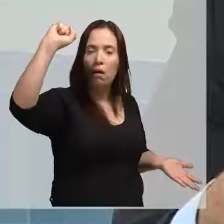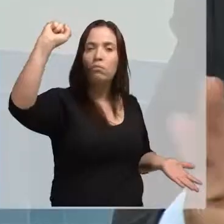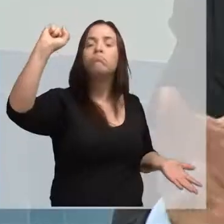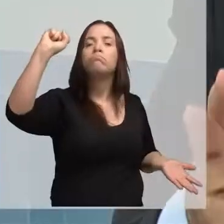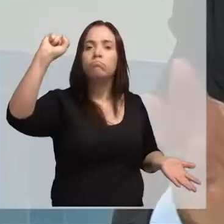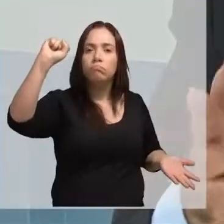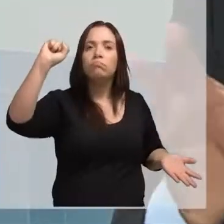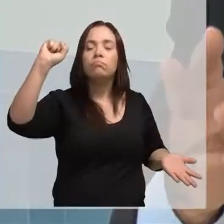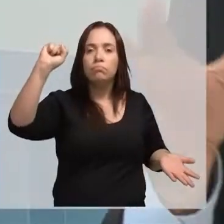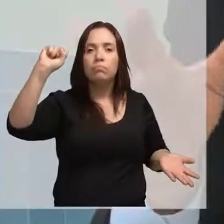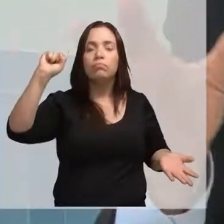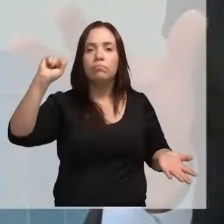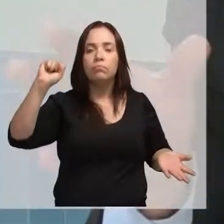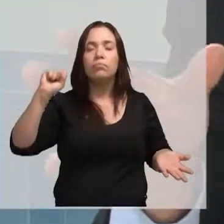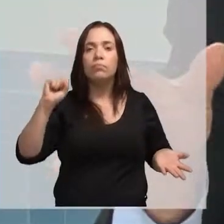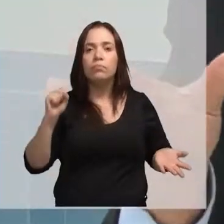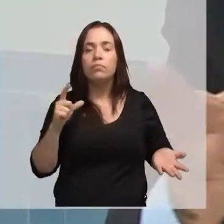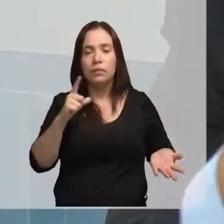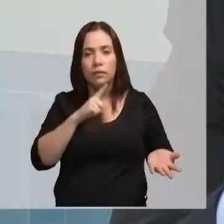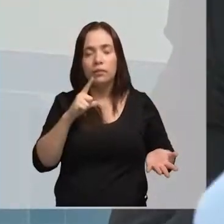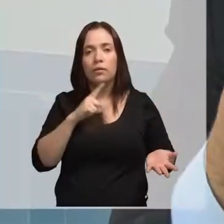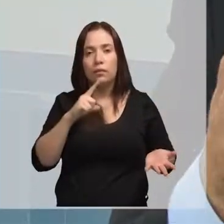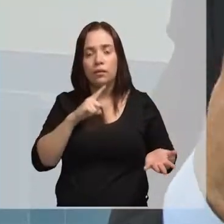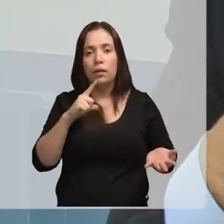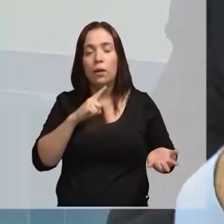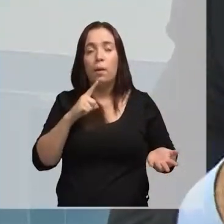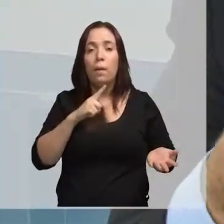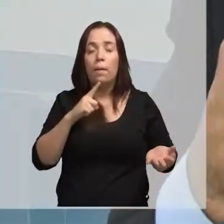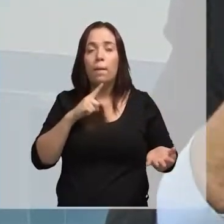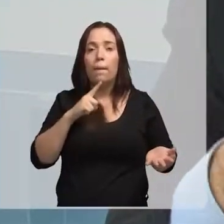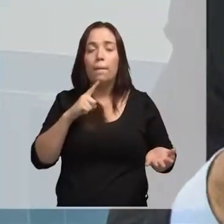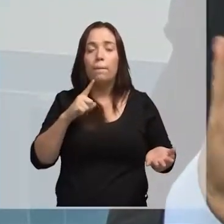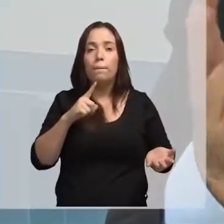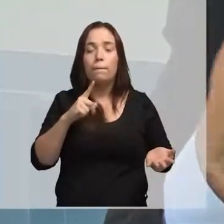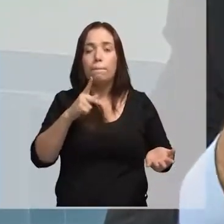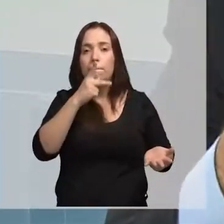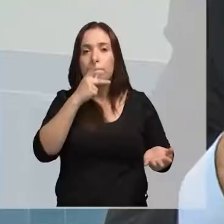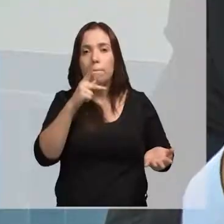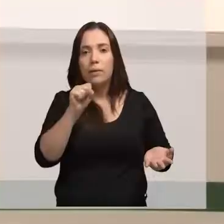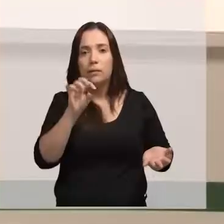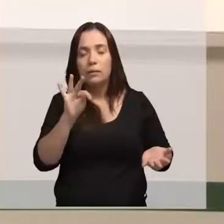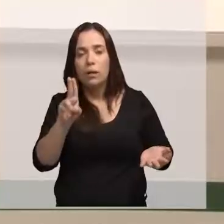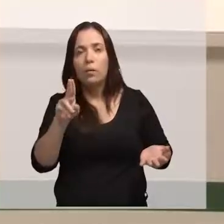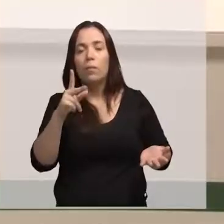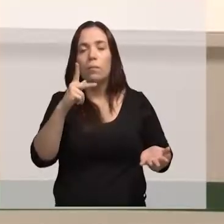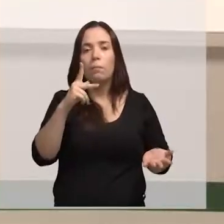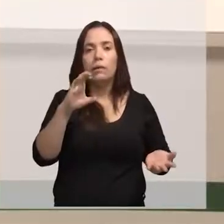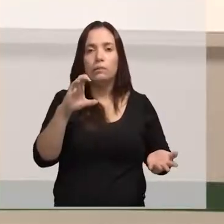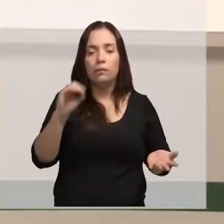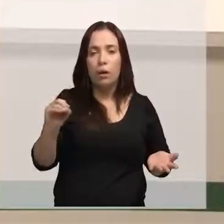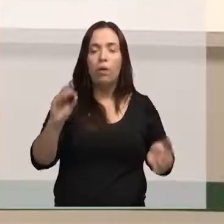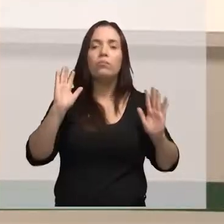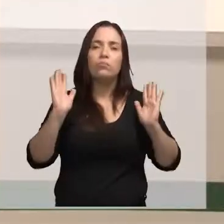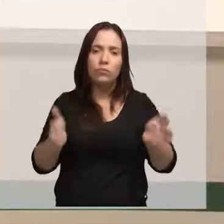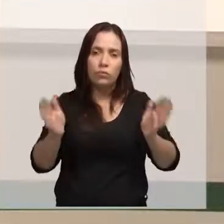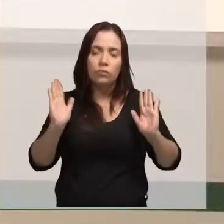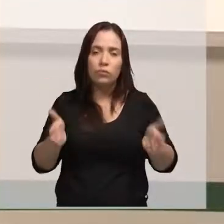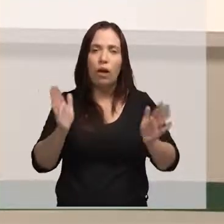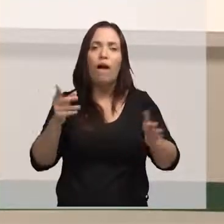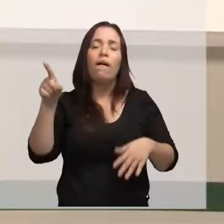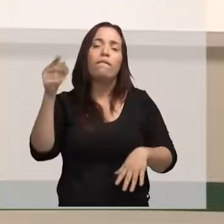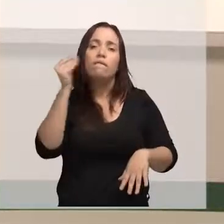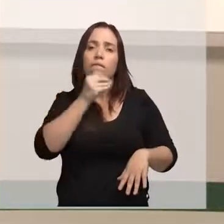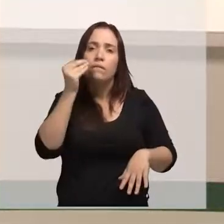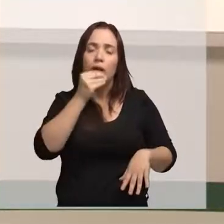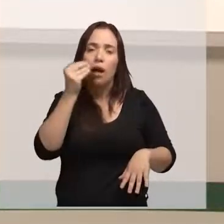um candidato uns 6, 7 pontos, 8 pontos, 9 pontos. Né? O PSTU e o PCO. Já fizeram. E o pessoal já vem fazendo isso há